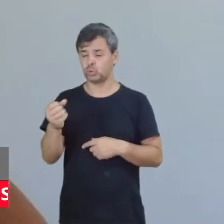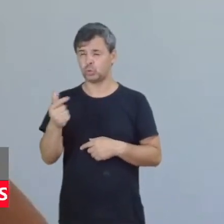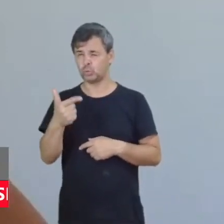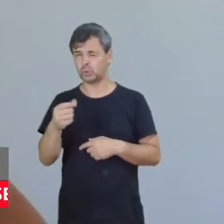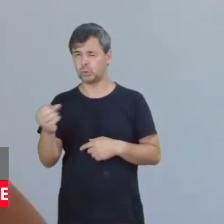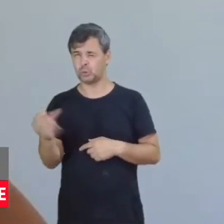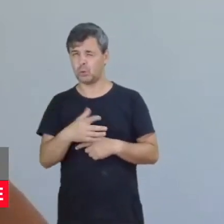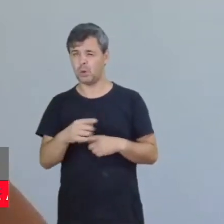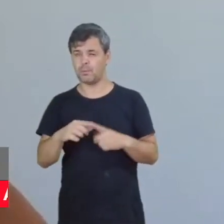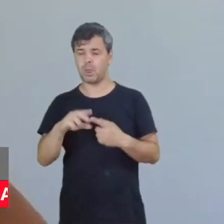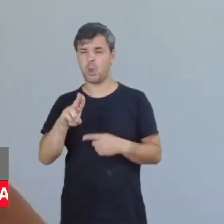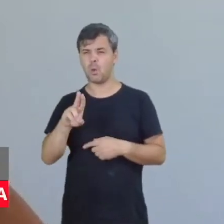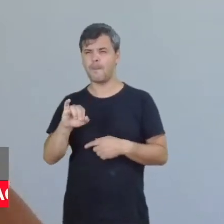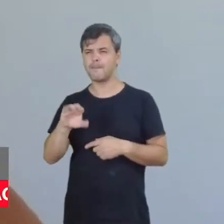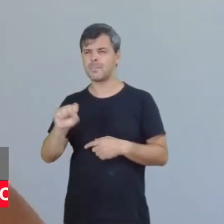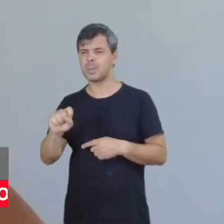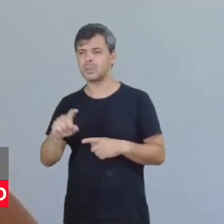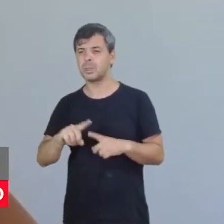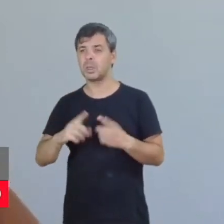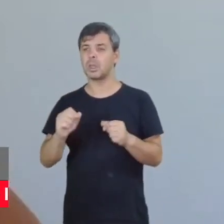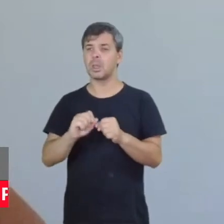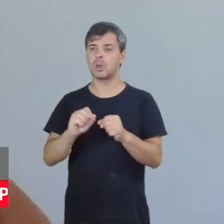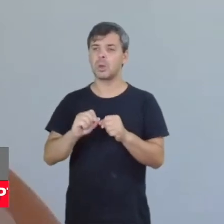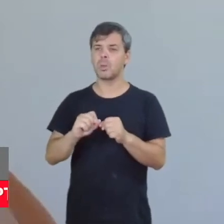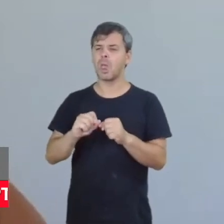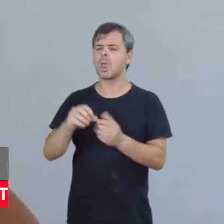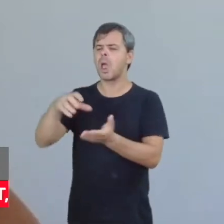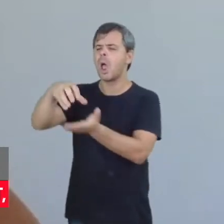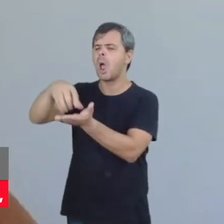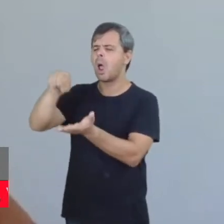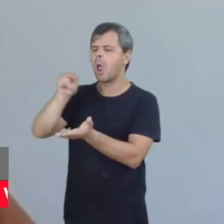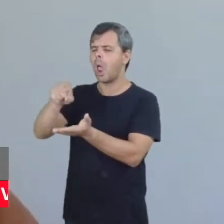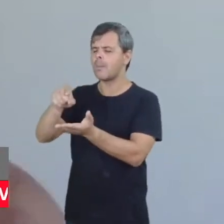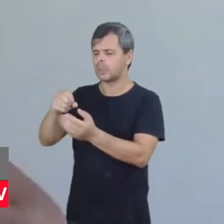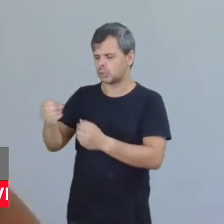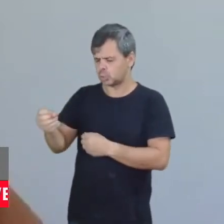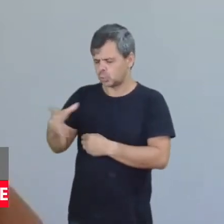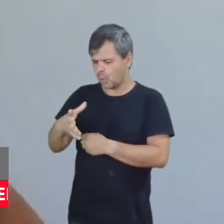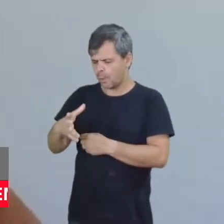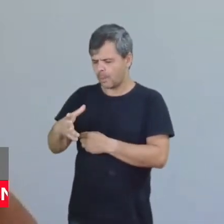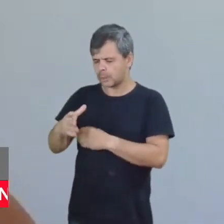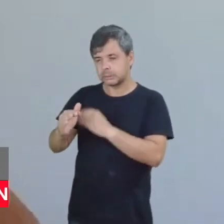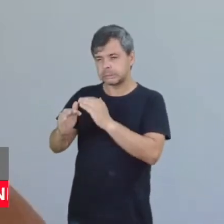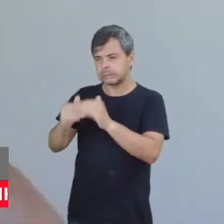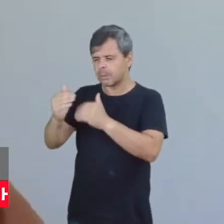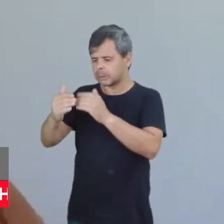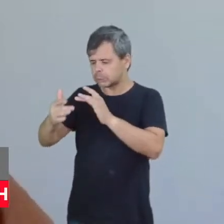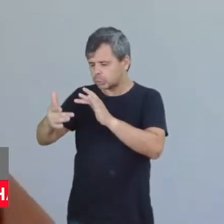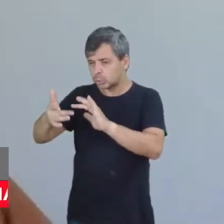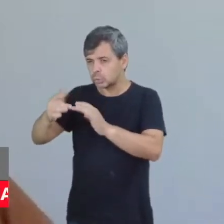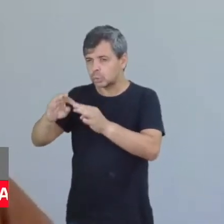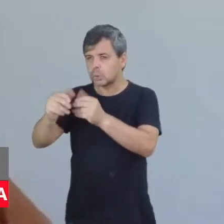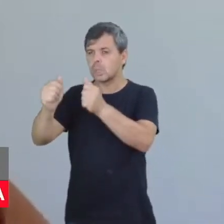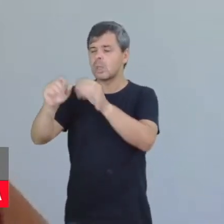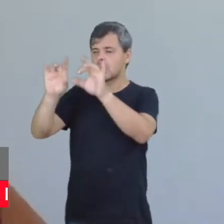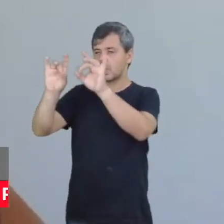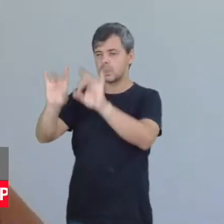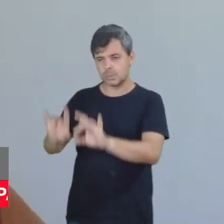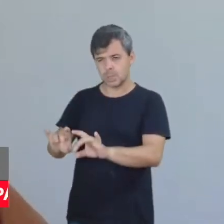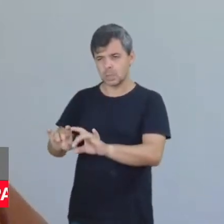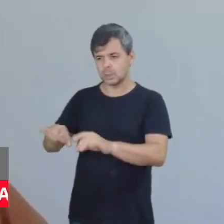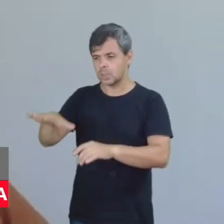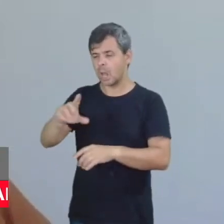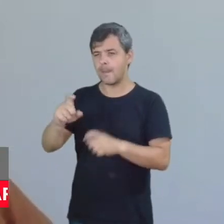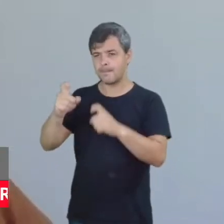UBSFs. E não é o UBSF comum, é aquele postinho mais moderno, mais integrado, até com